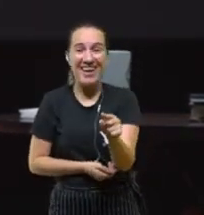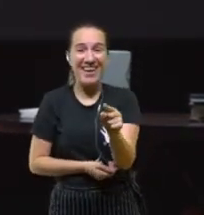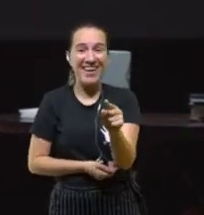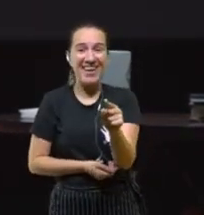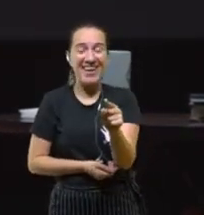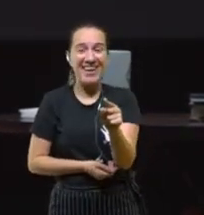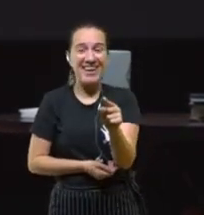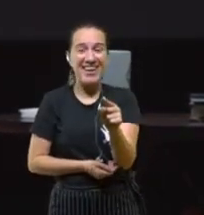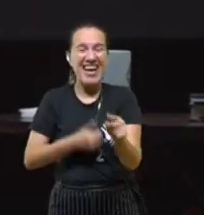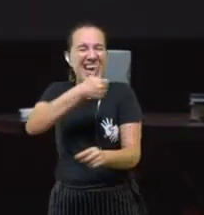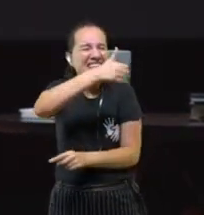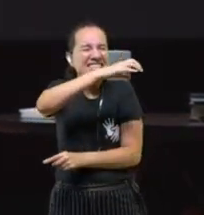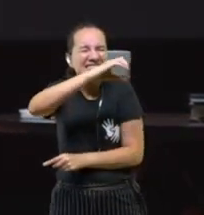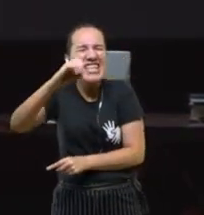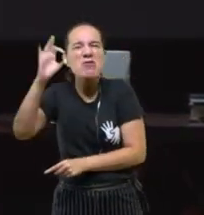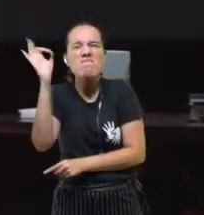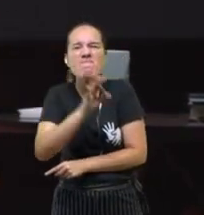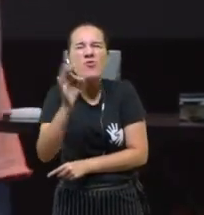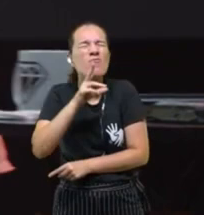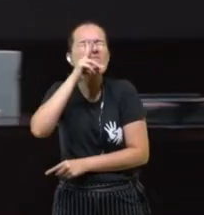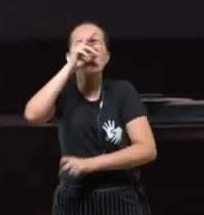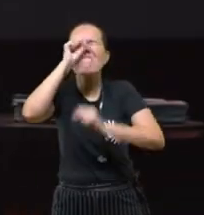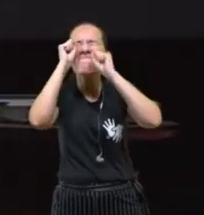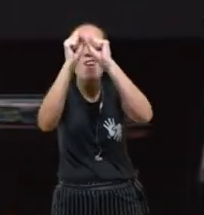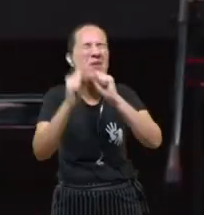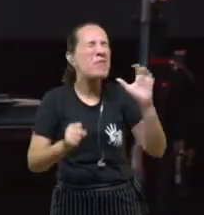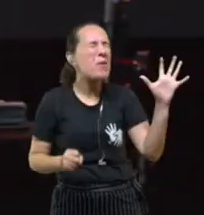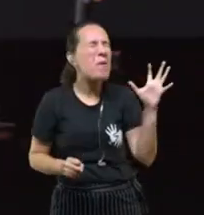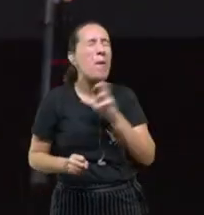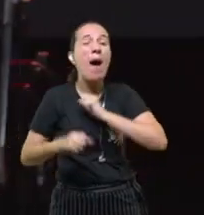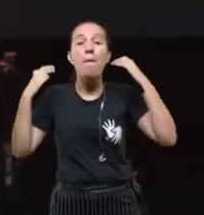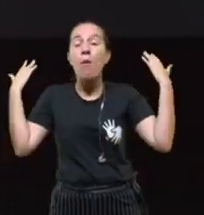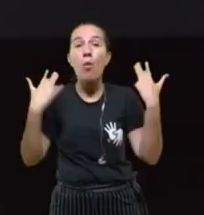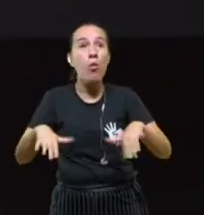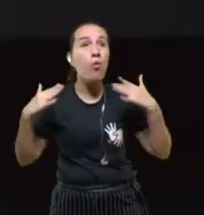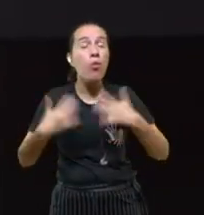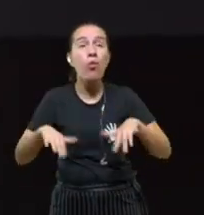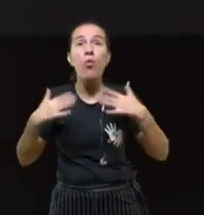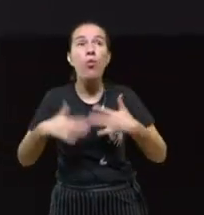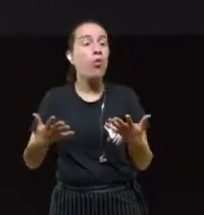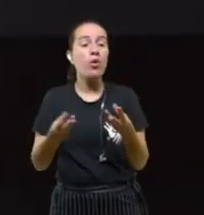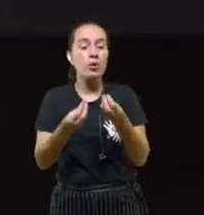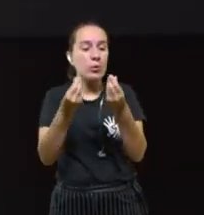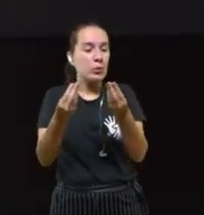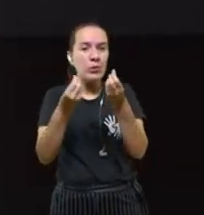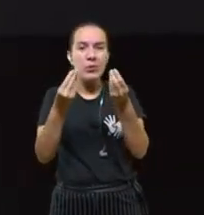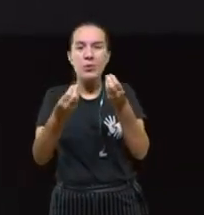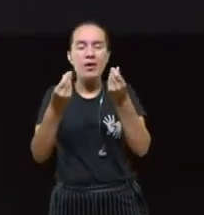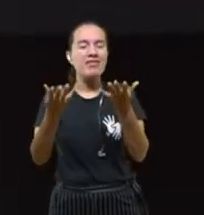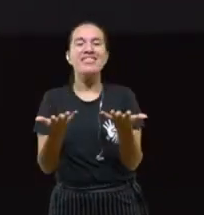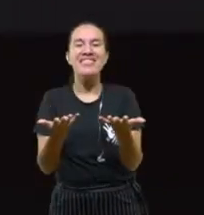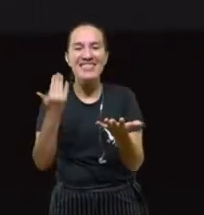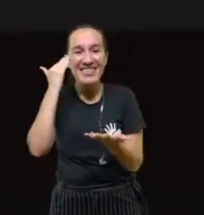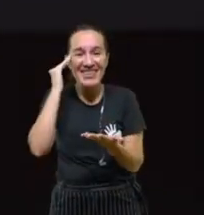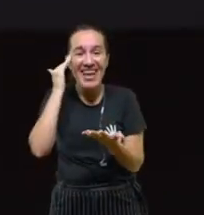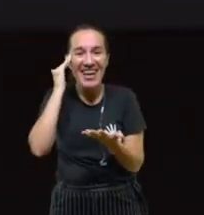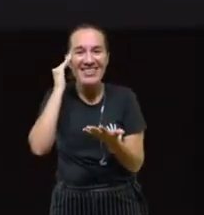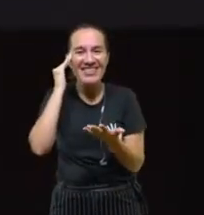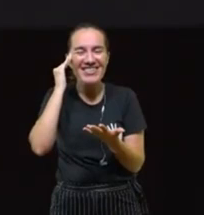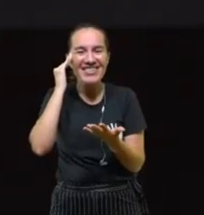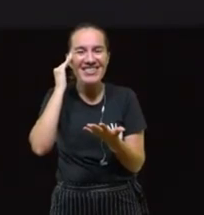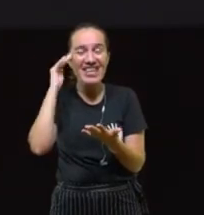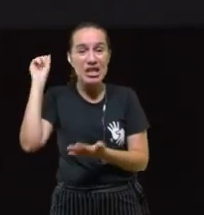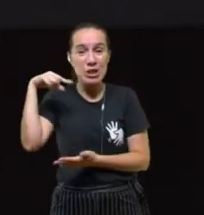o coração, com toda a força. É uma coisa assim de entender quanto que nós